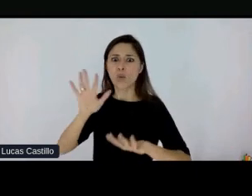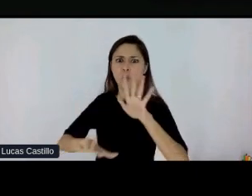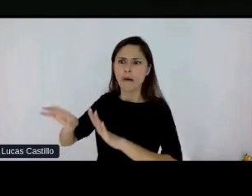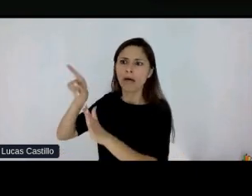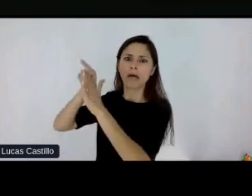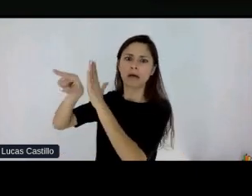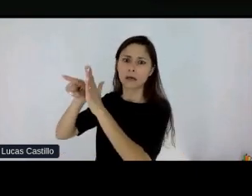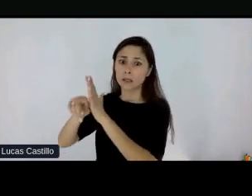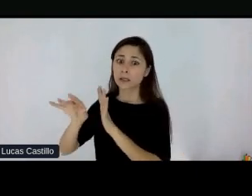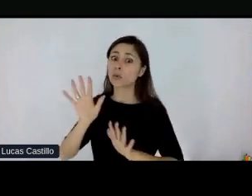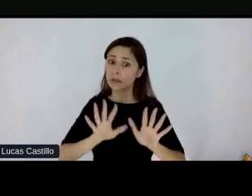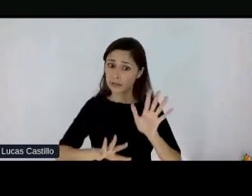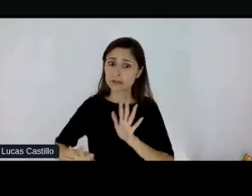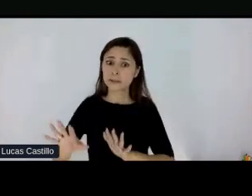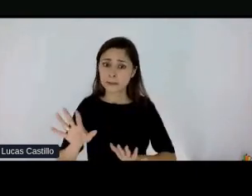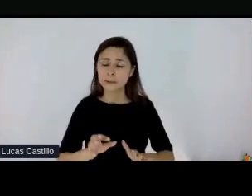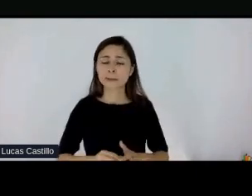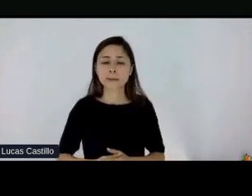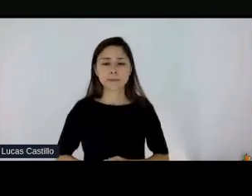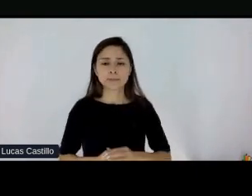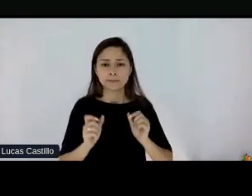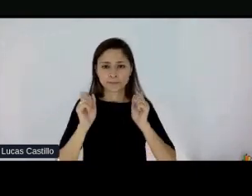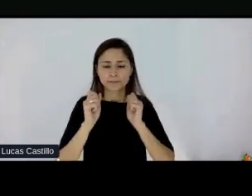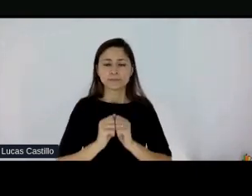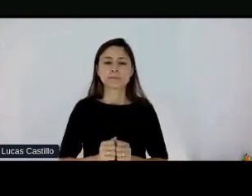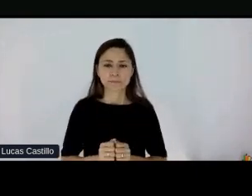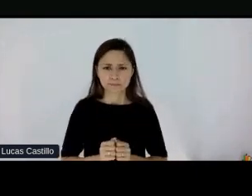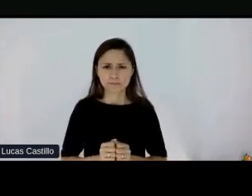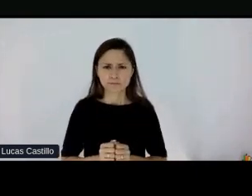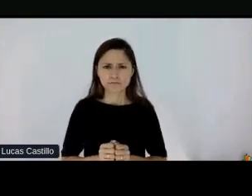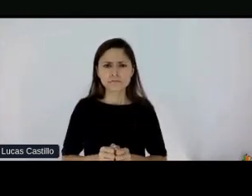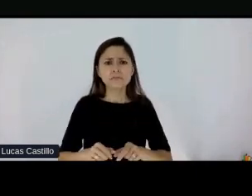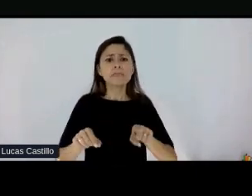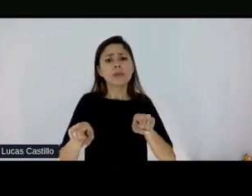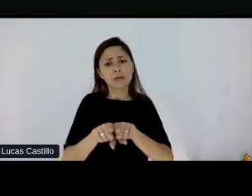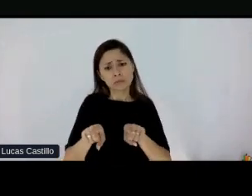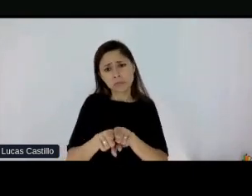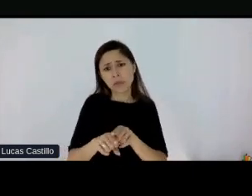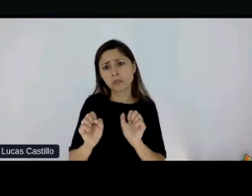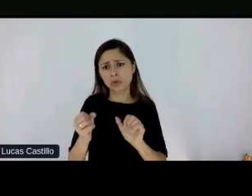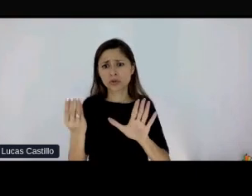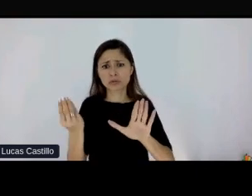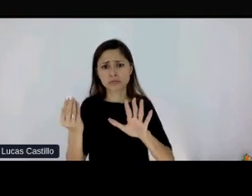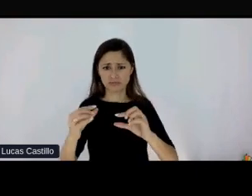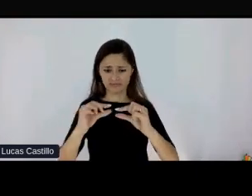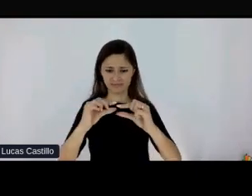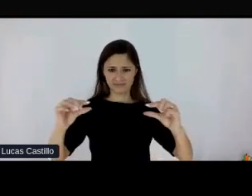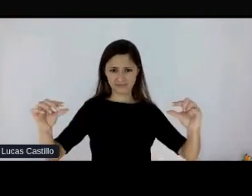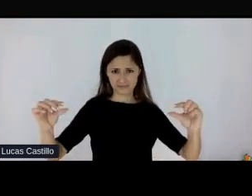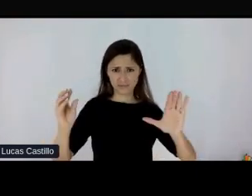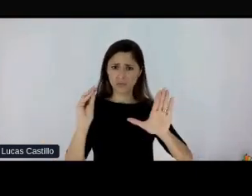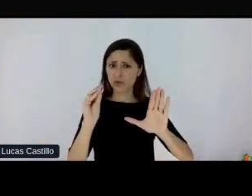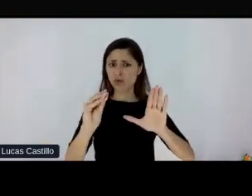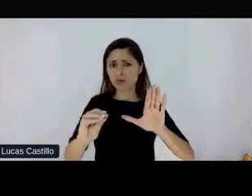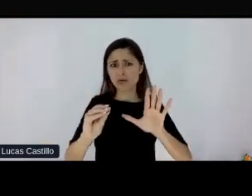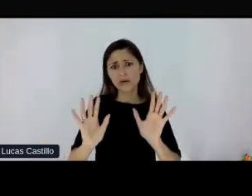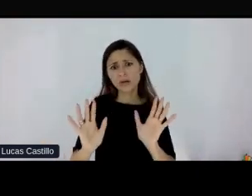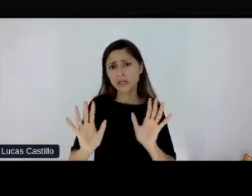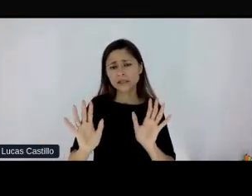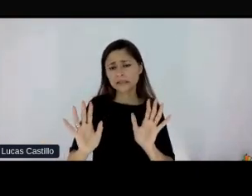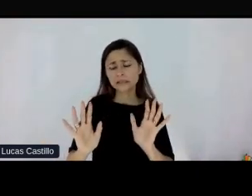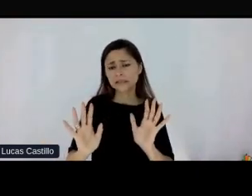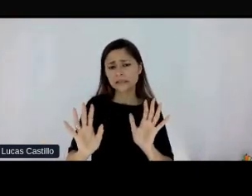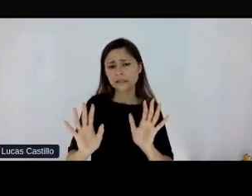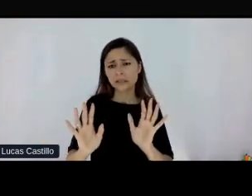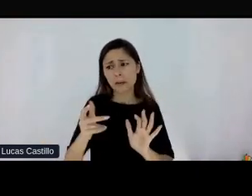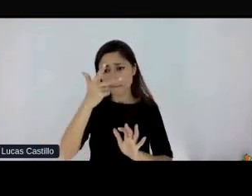com isso. Então, oferecer a opção de não informar é dar para a pessoa a opção que, se ela